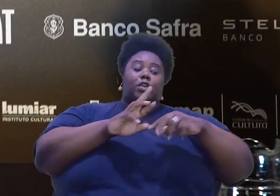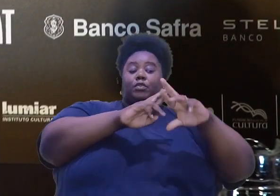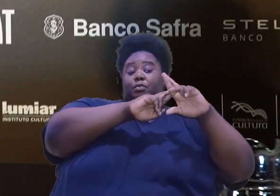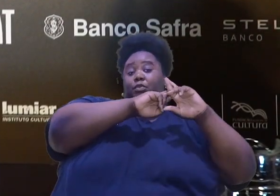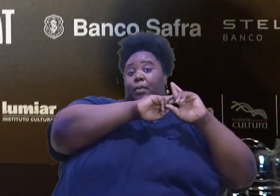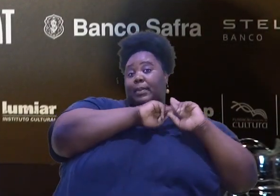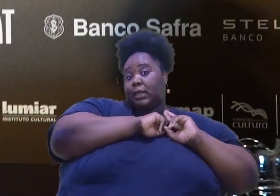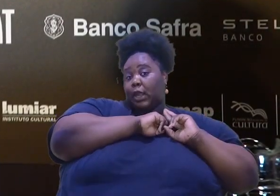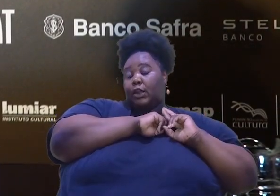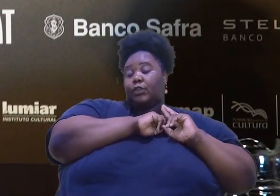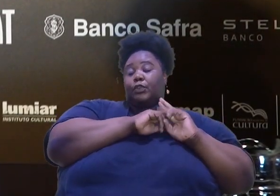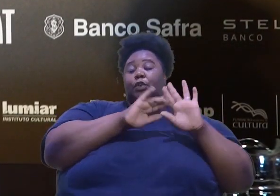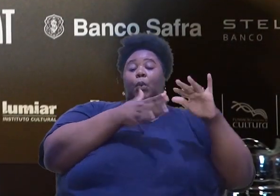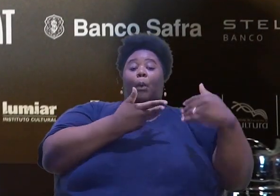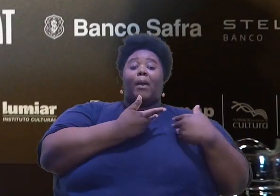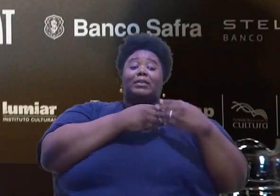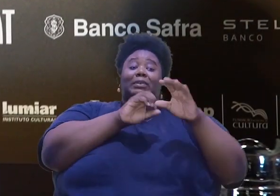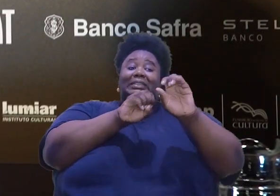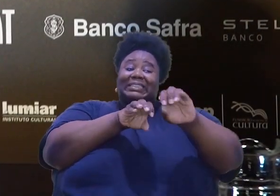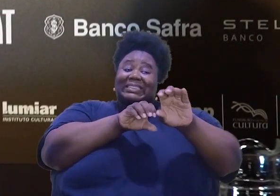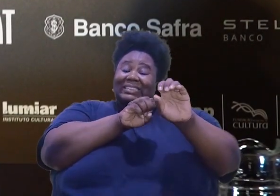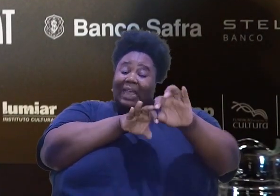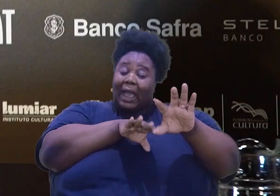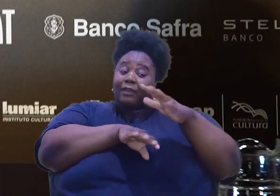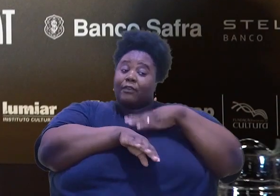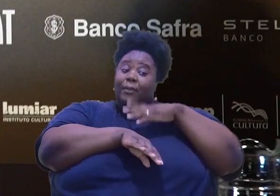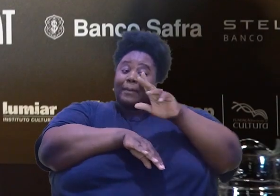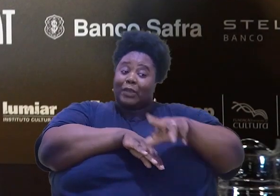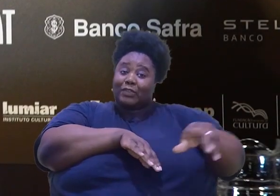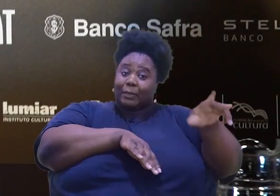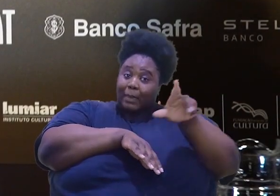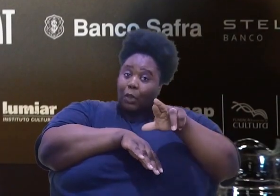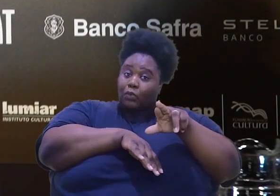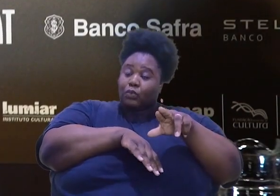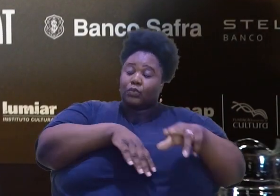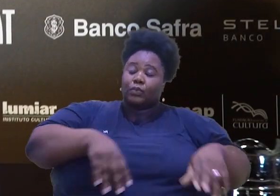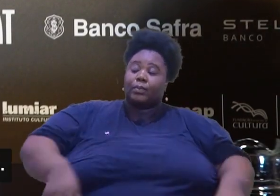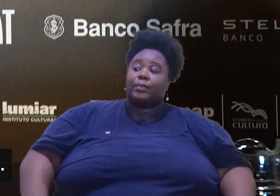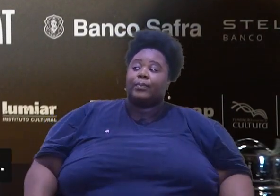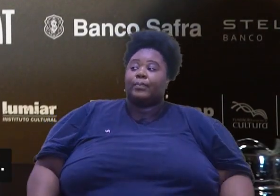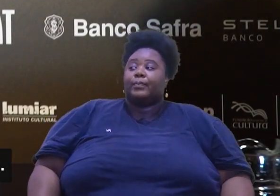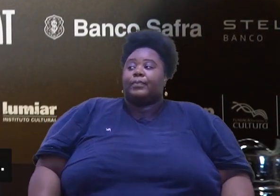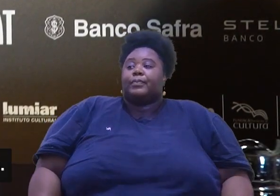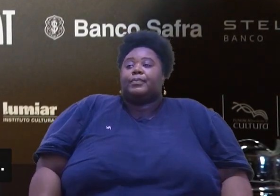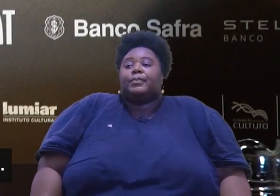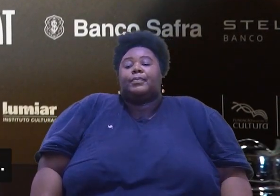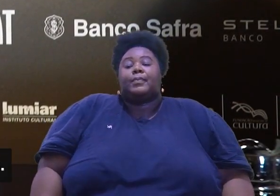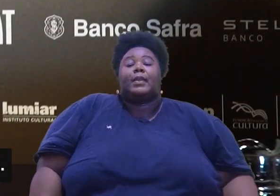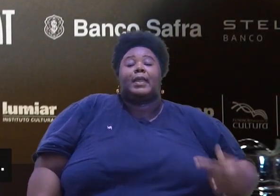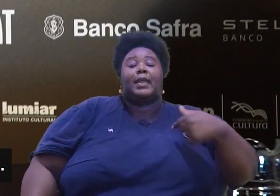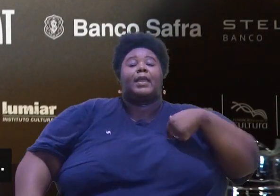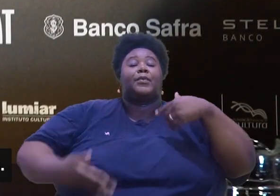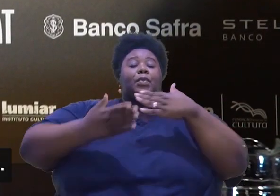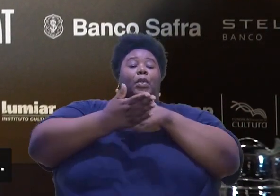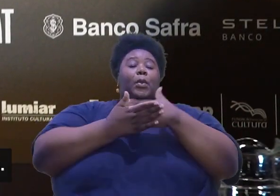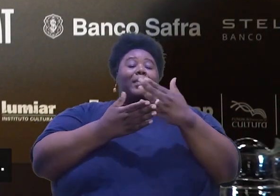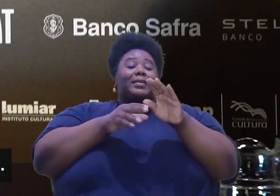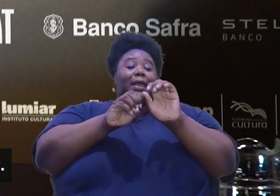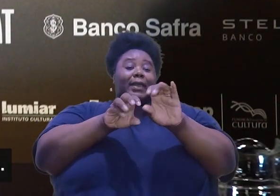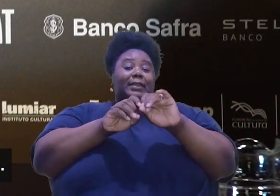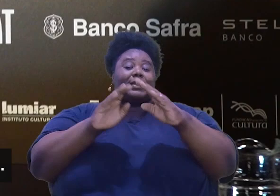responsabilidade. E, ao ensinar meus irmãos, eu passei a ensinar as